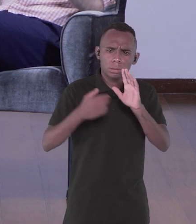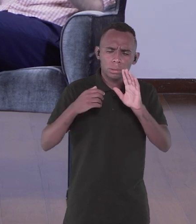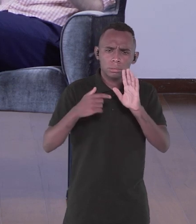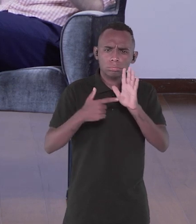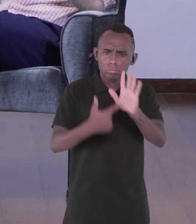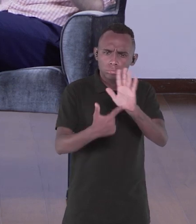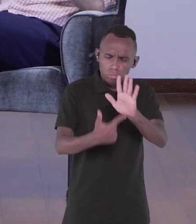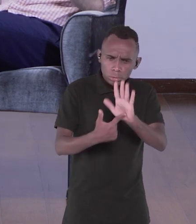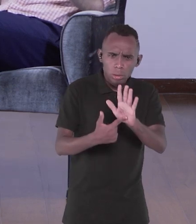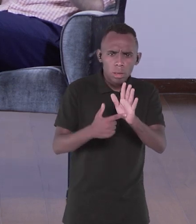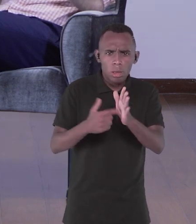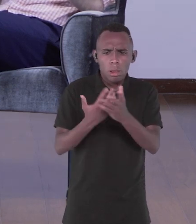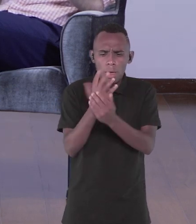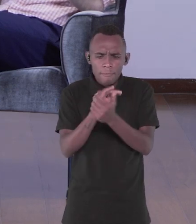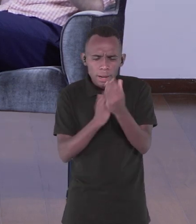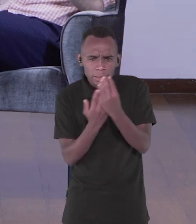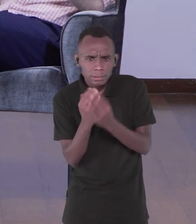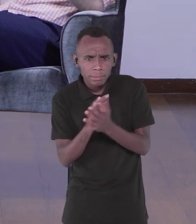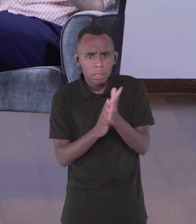Muito bem.